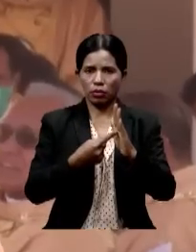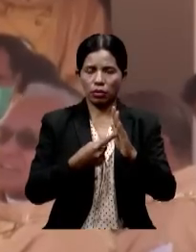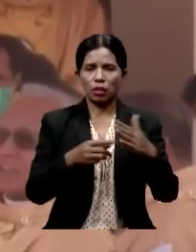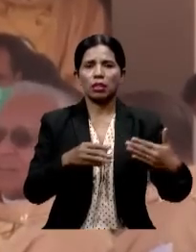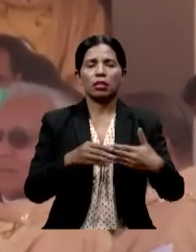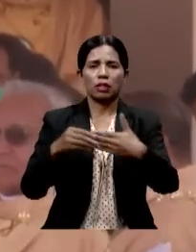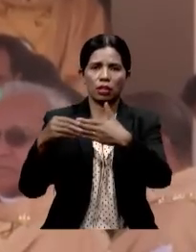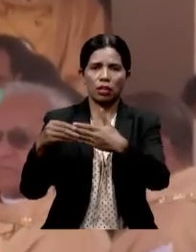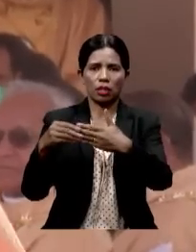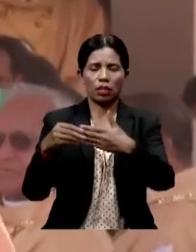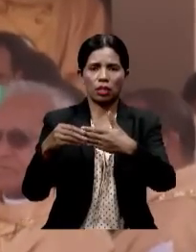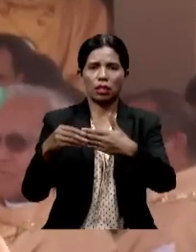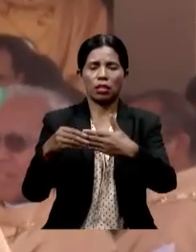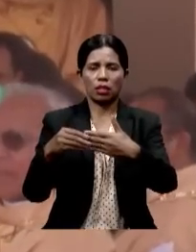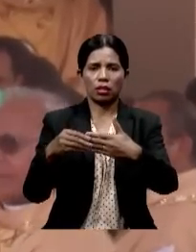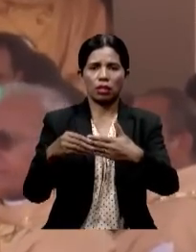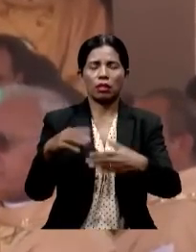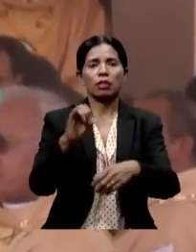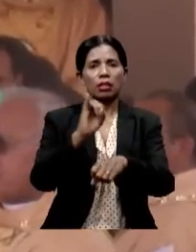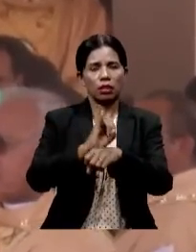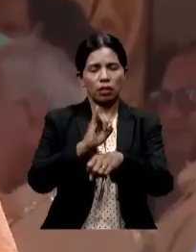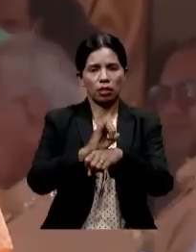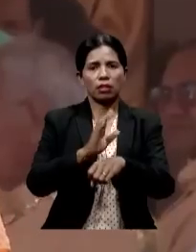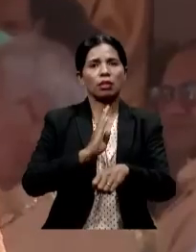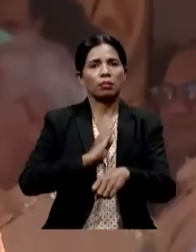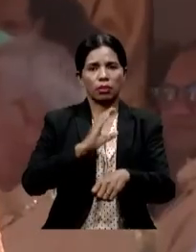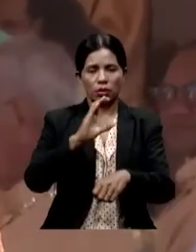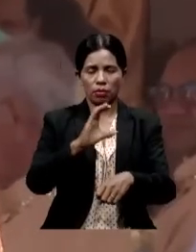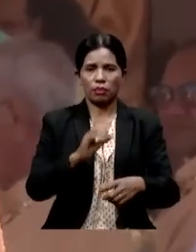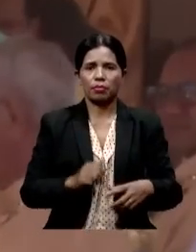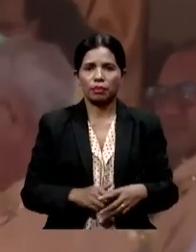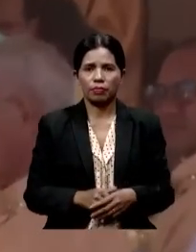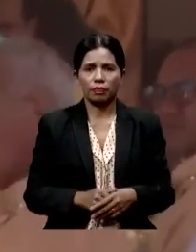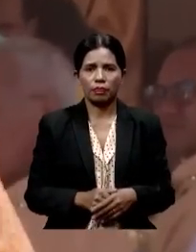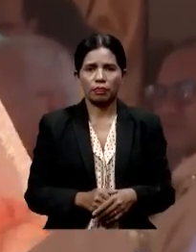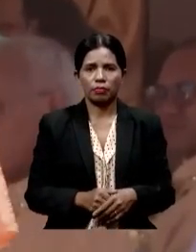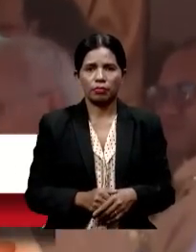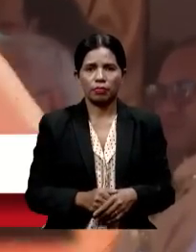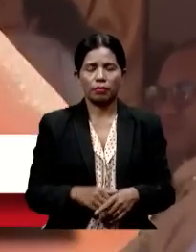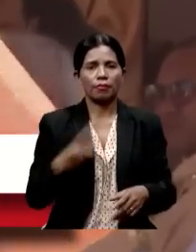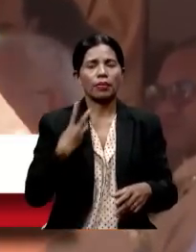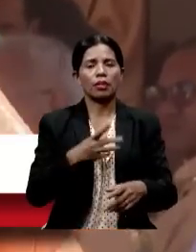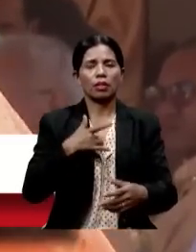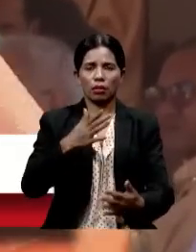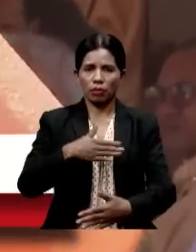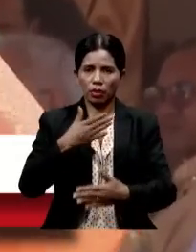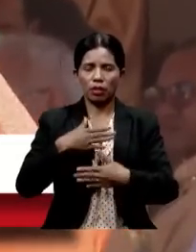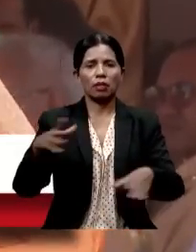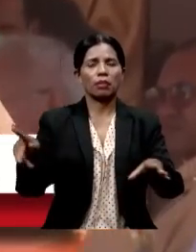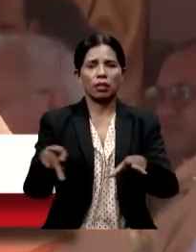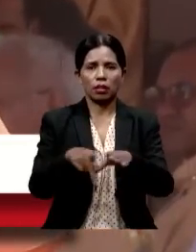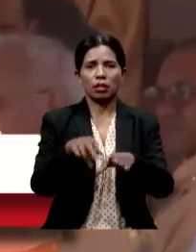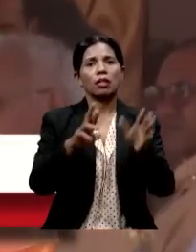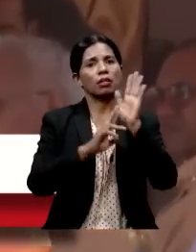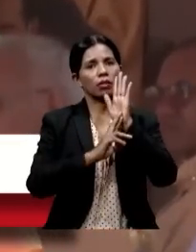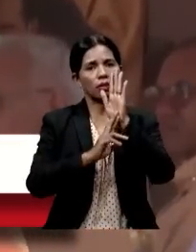ukon viatan diocese vocaunia. E con immensa allegria che participo come